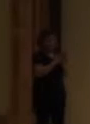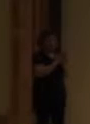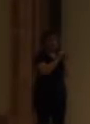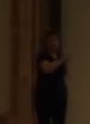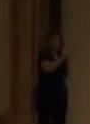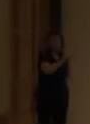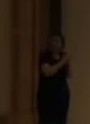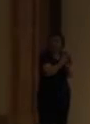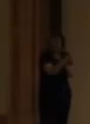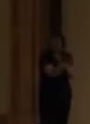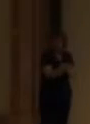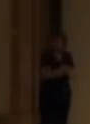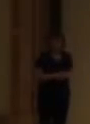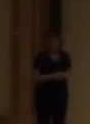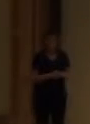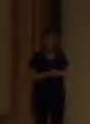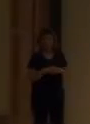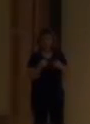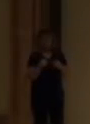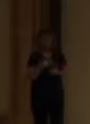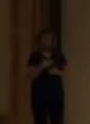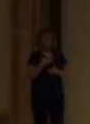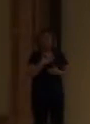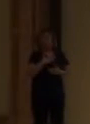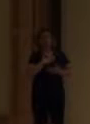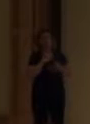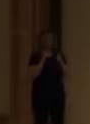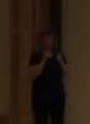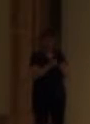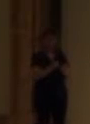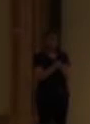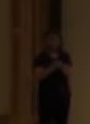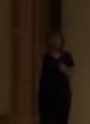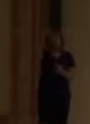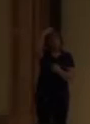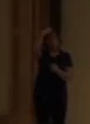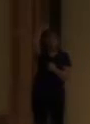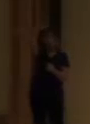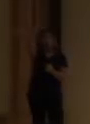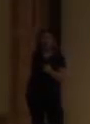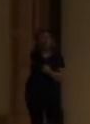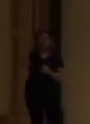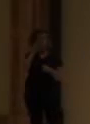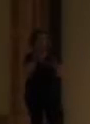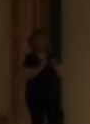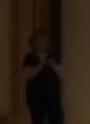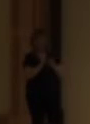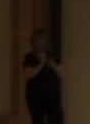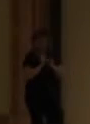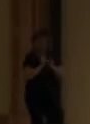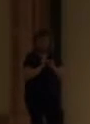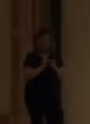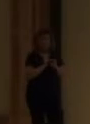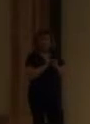comum e da justiça que o Estado defenderia com estes símbolos, a estrela, os cereais,